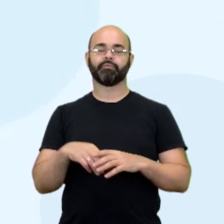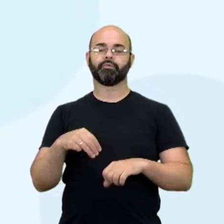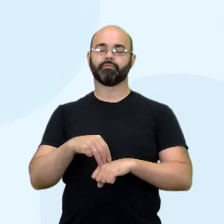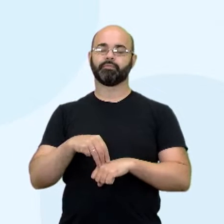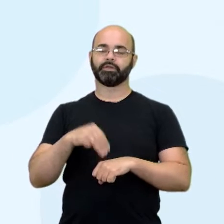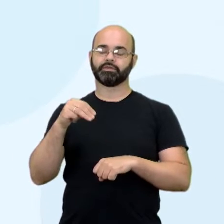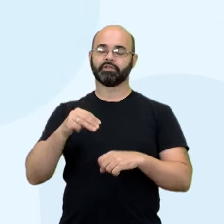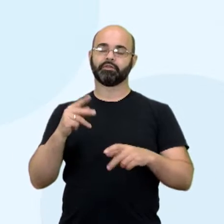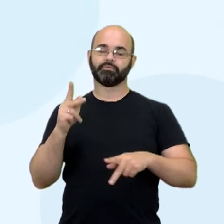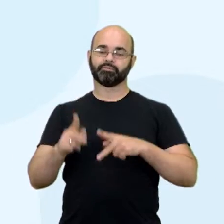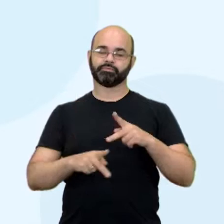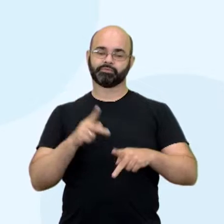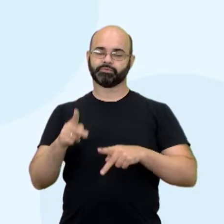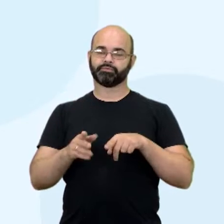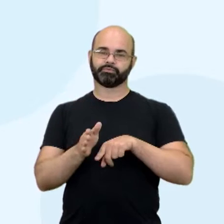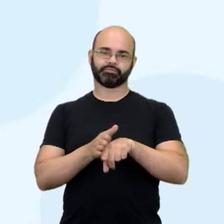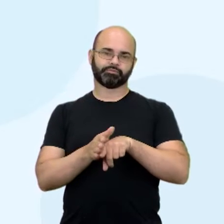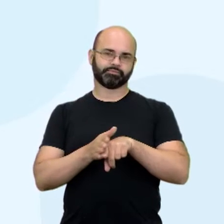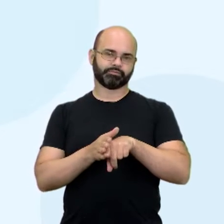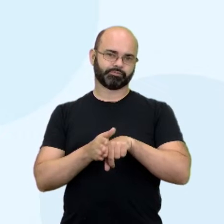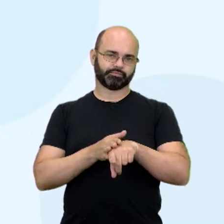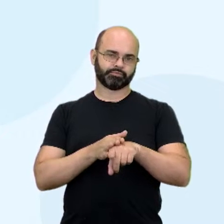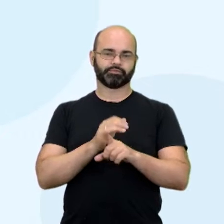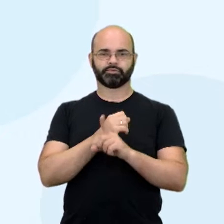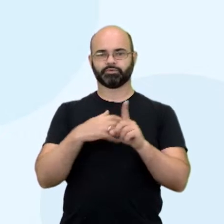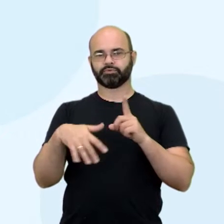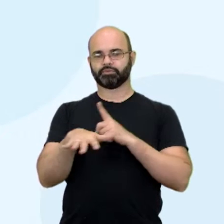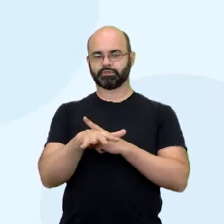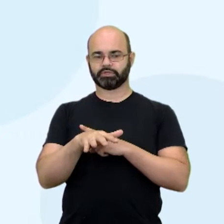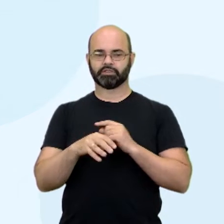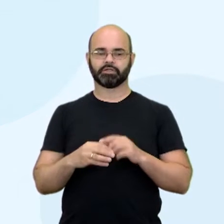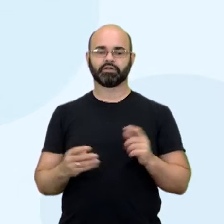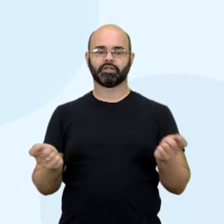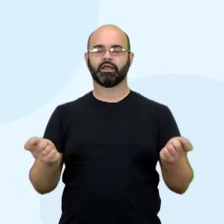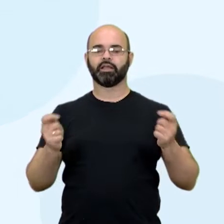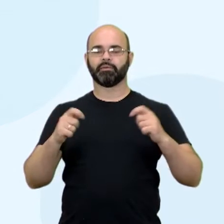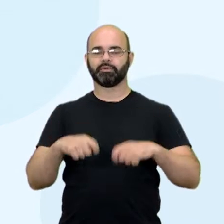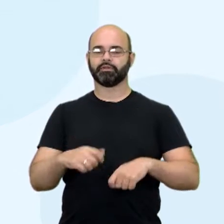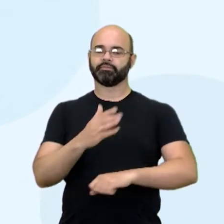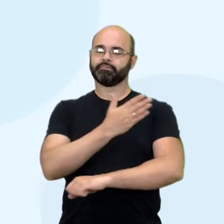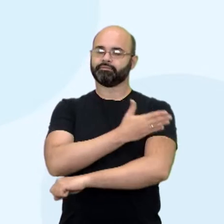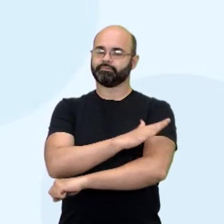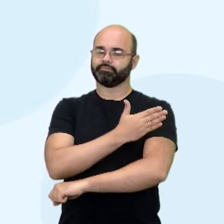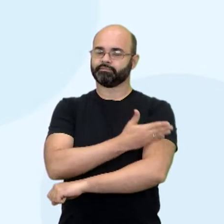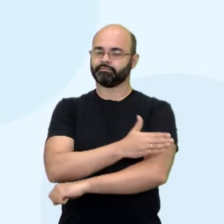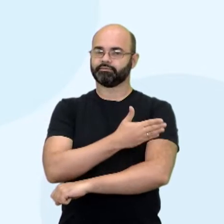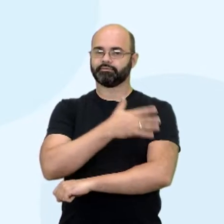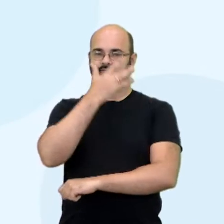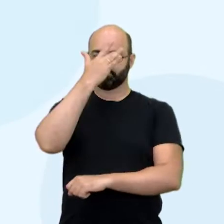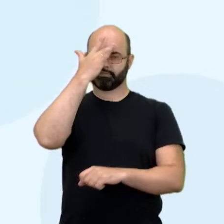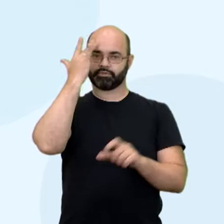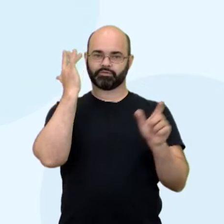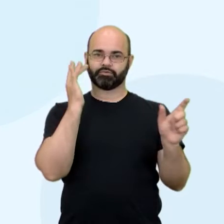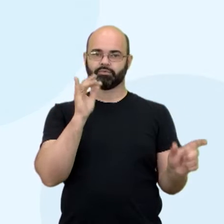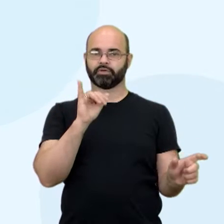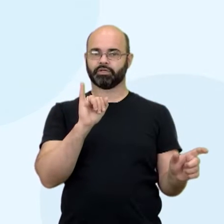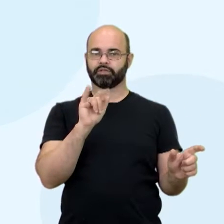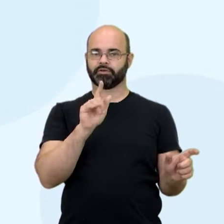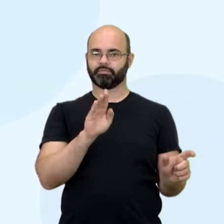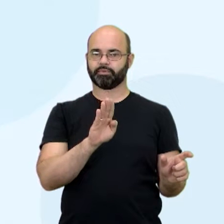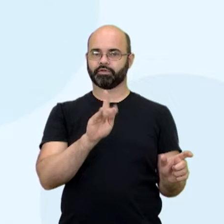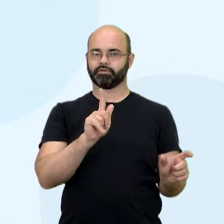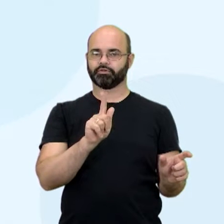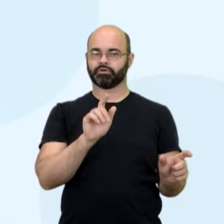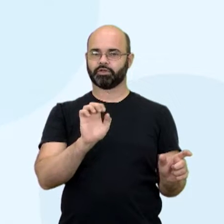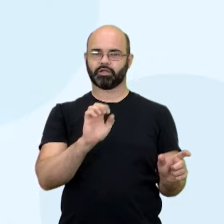populacionais e pesquisas sociais. Capacitação e treinamento de servidores do IBGE por o